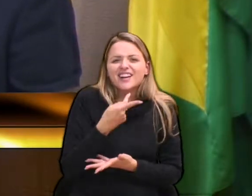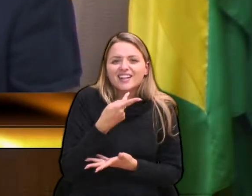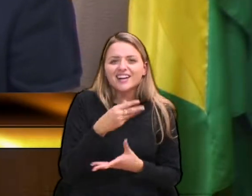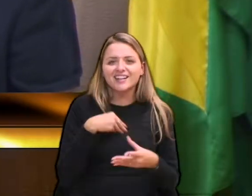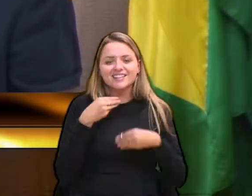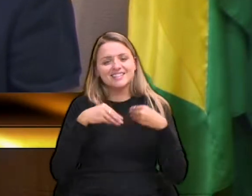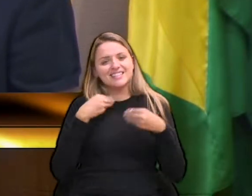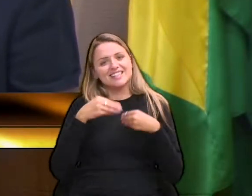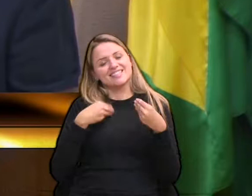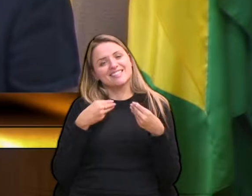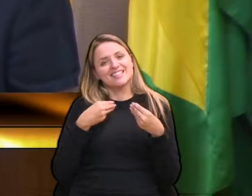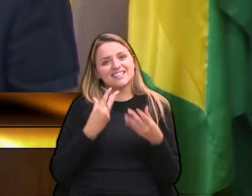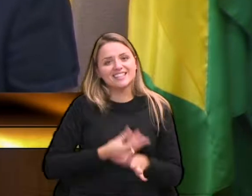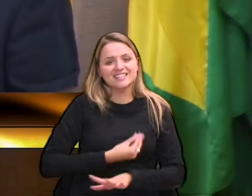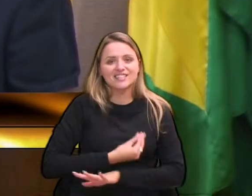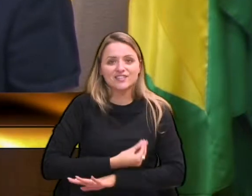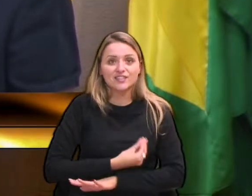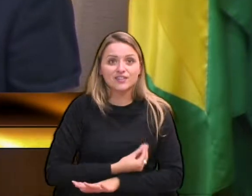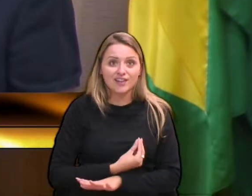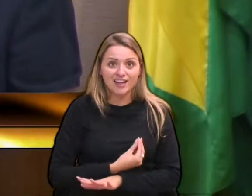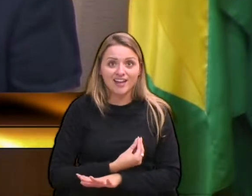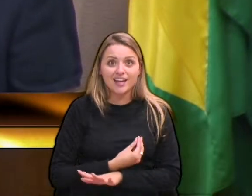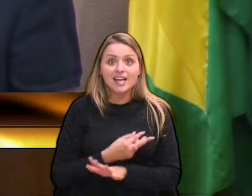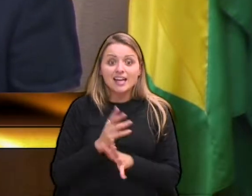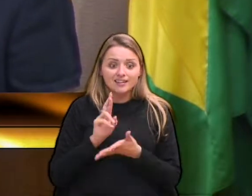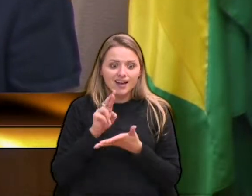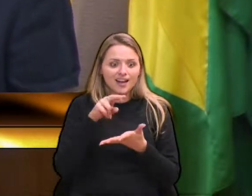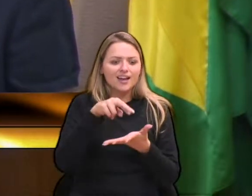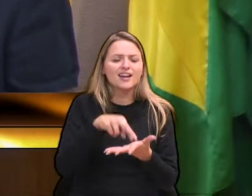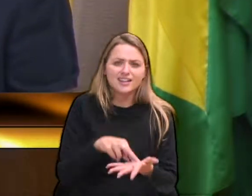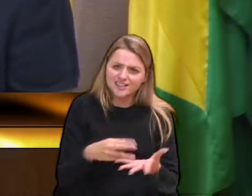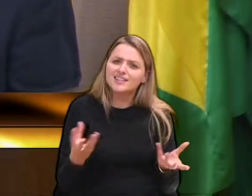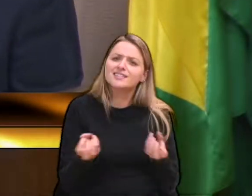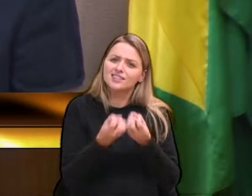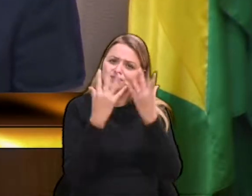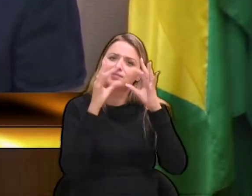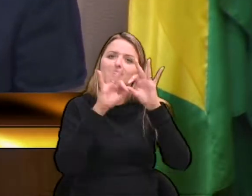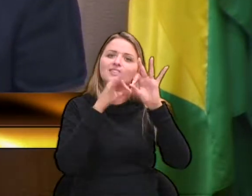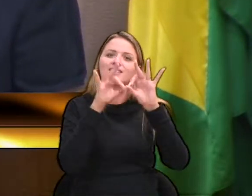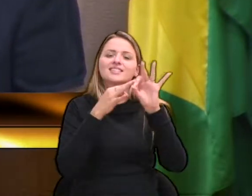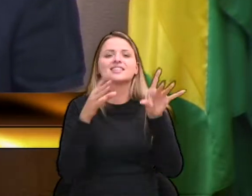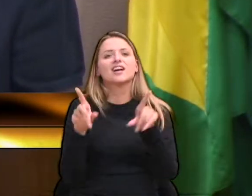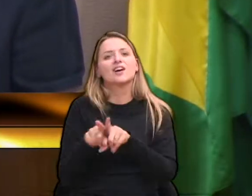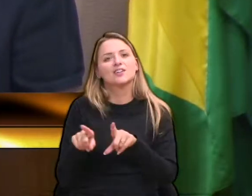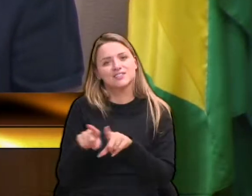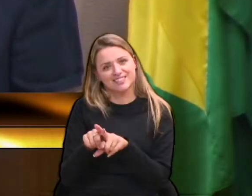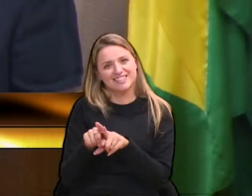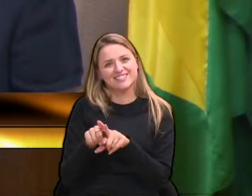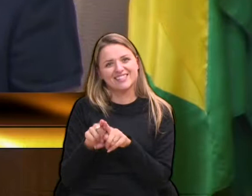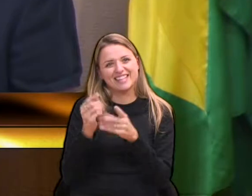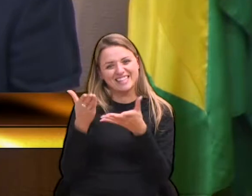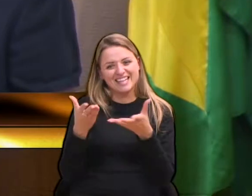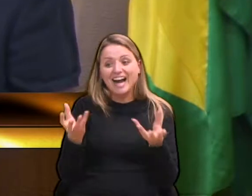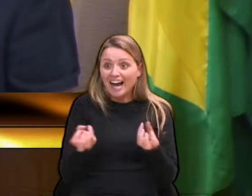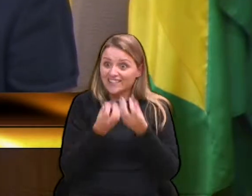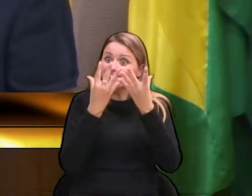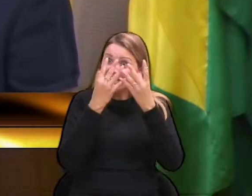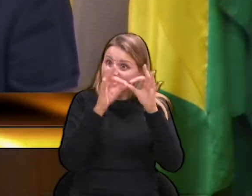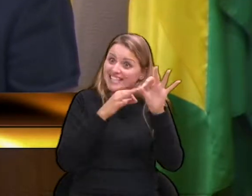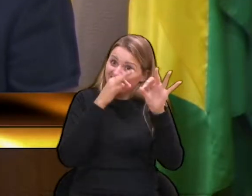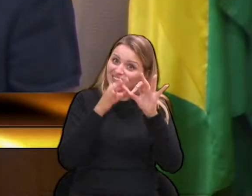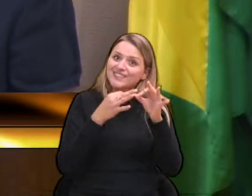sentir, de viver, na realização da festa da uva também. Ah, a festa da